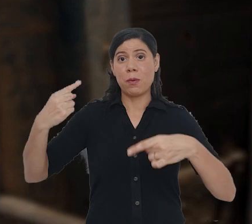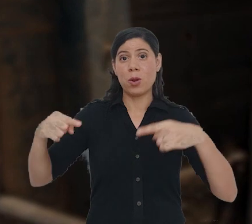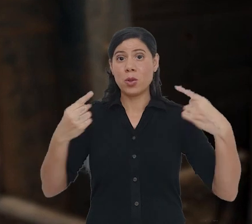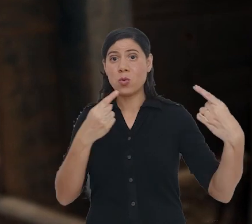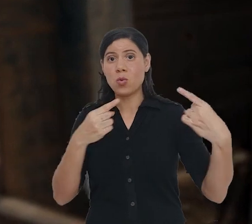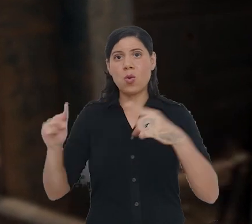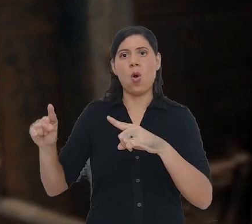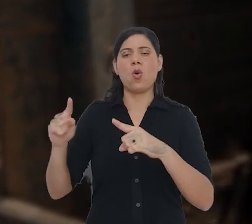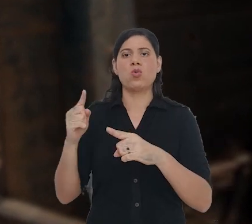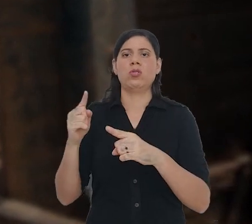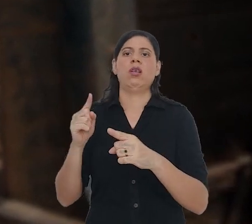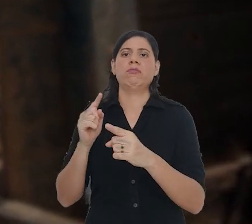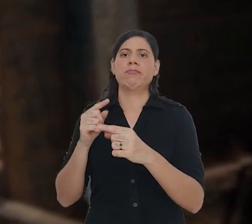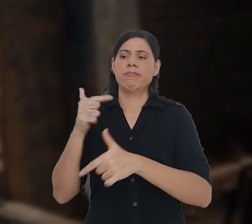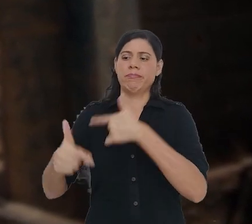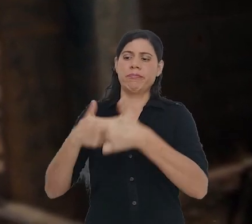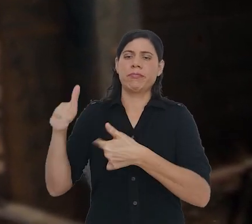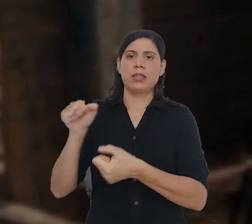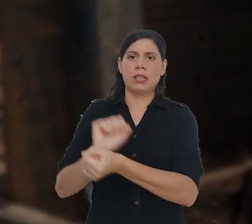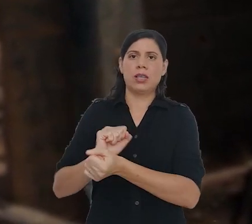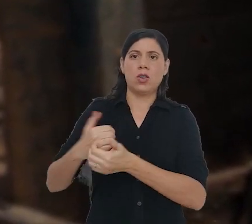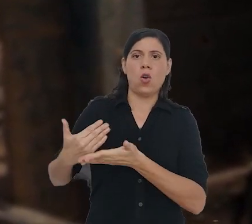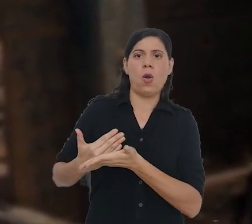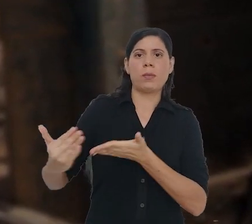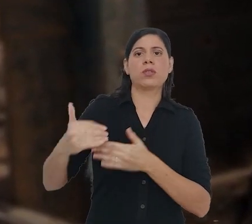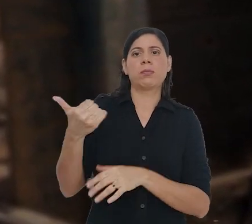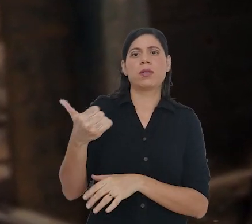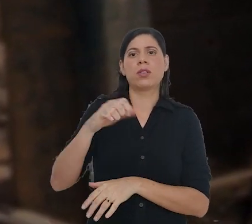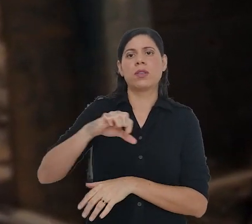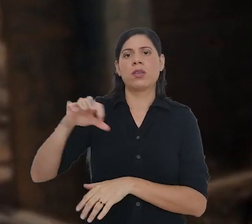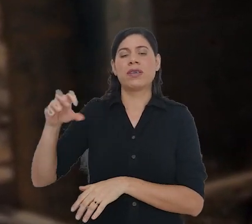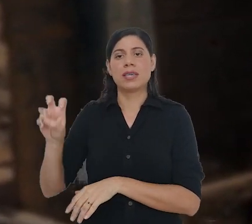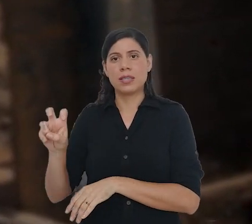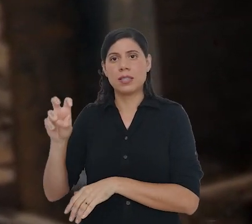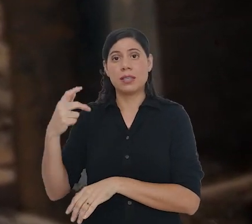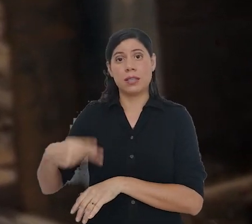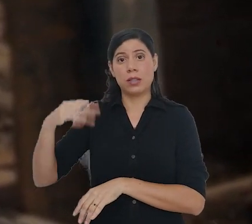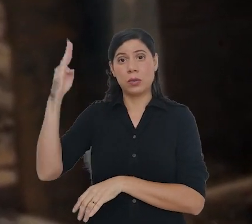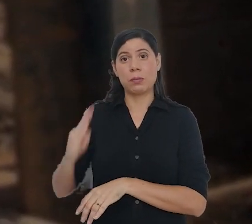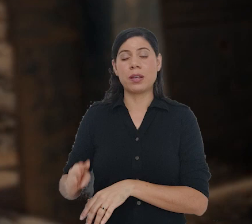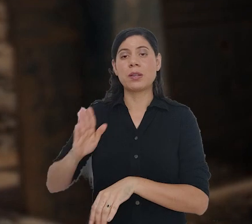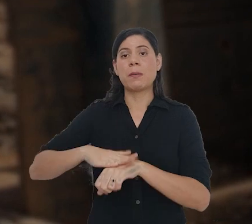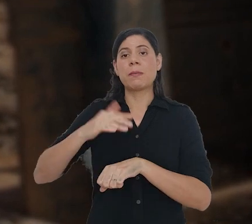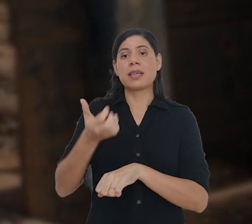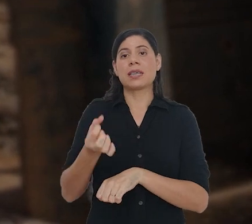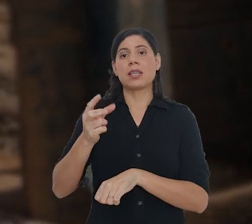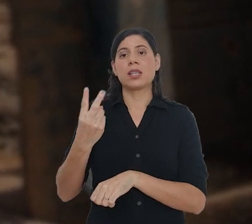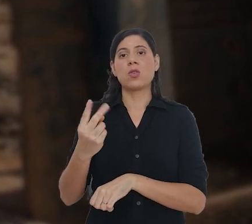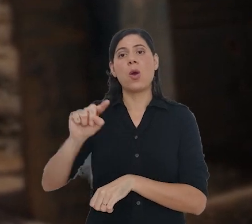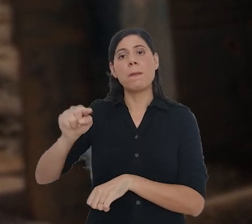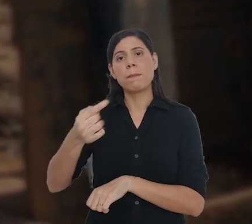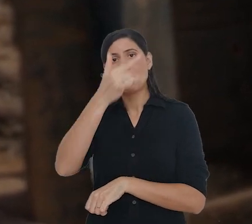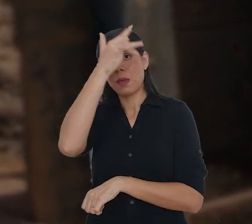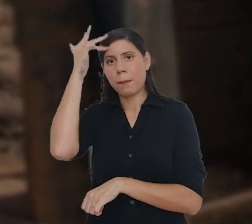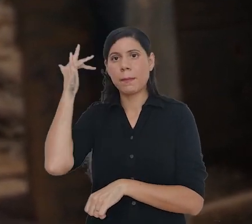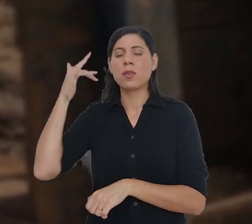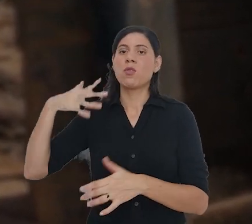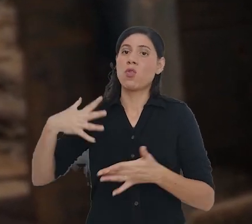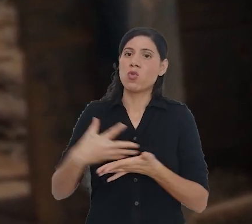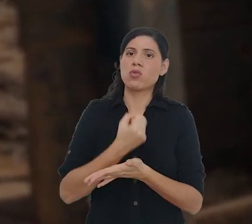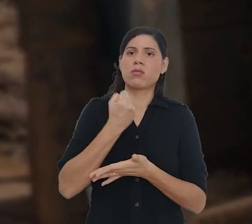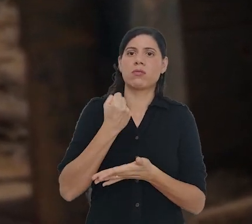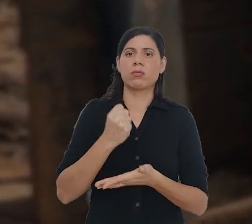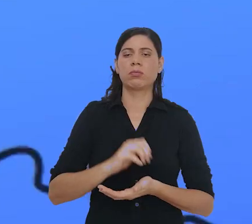e erradicação ao trabalho escravo foi iniciada em 1995 no Brasil, mais de 62 mil trabalhadores